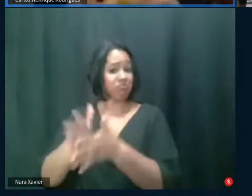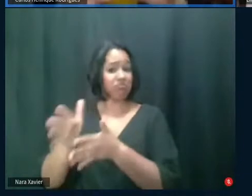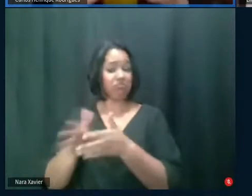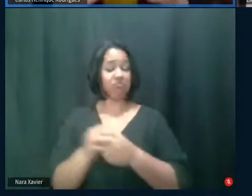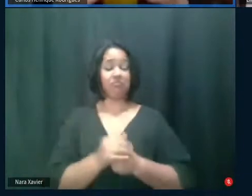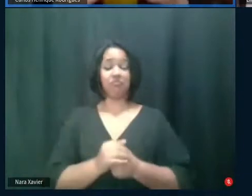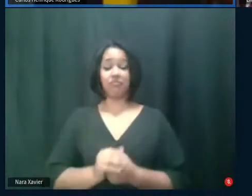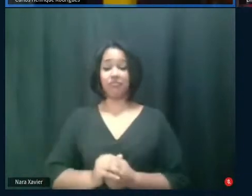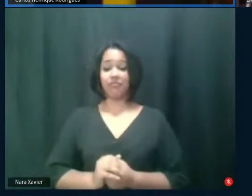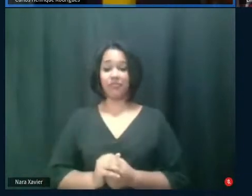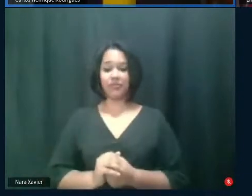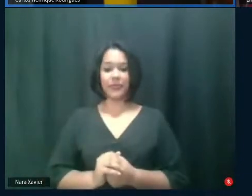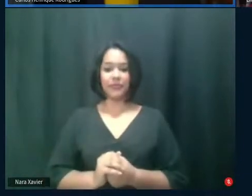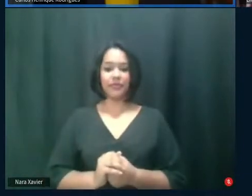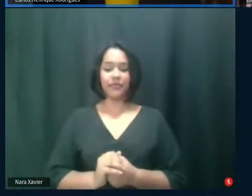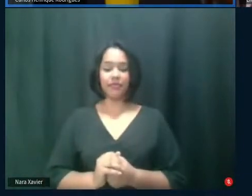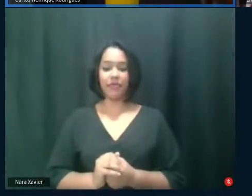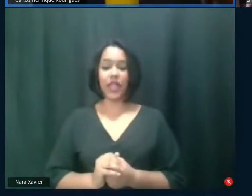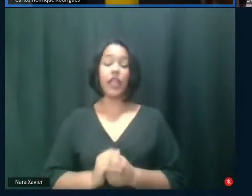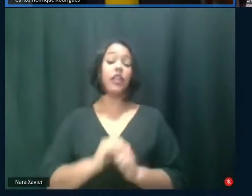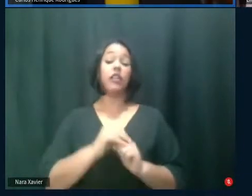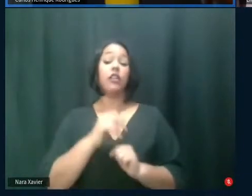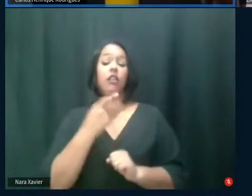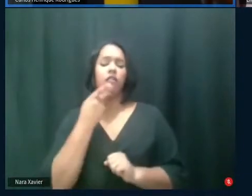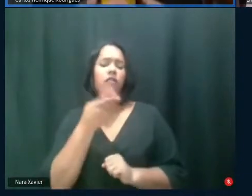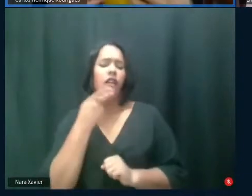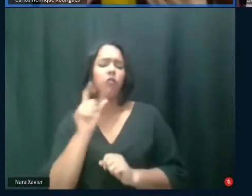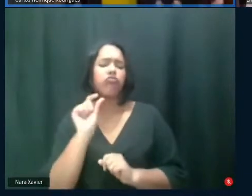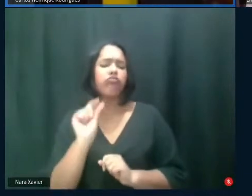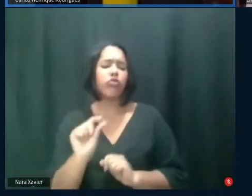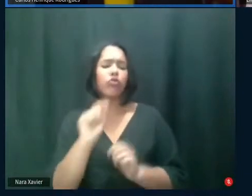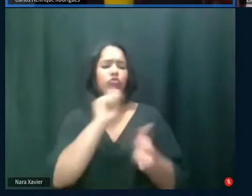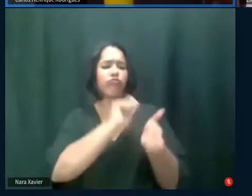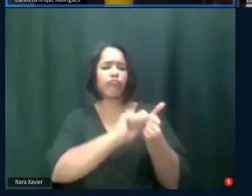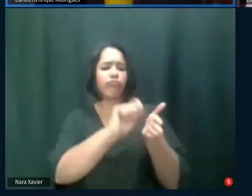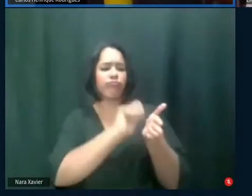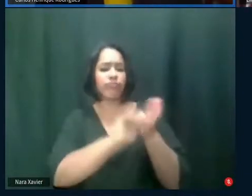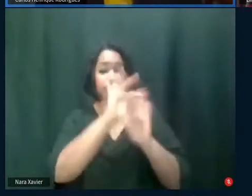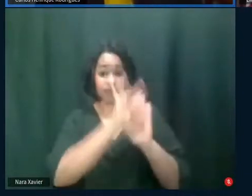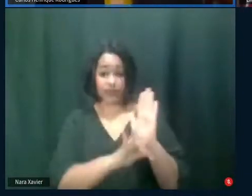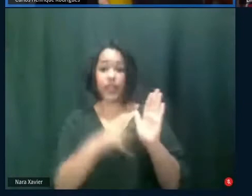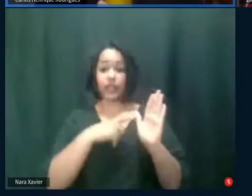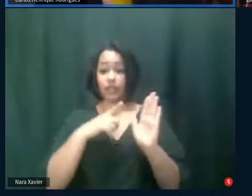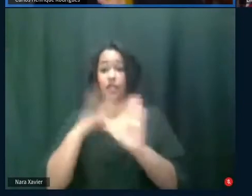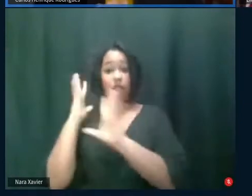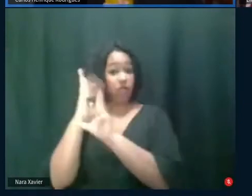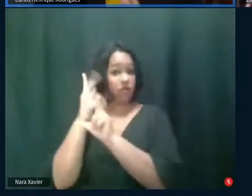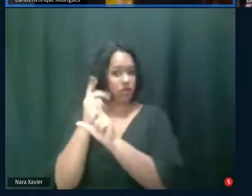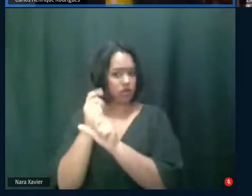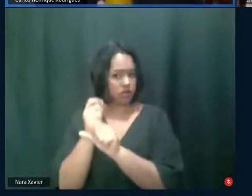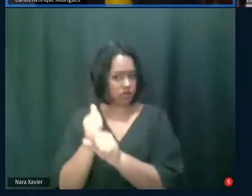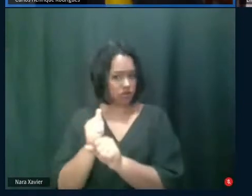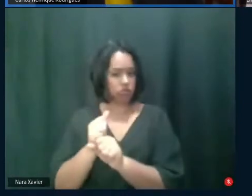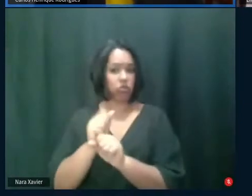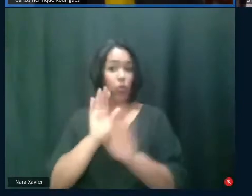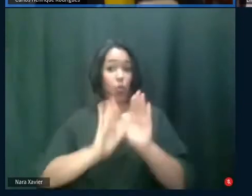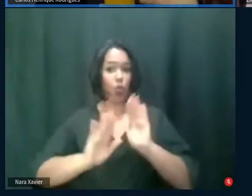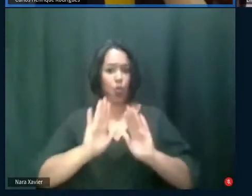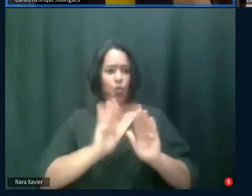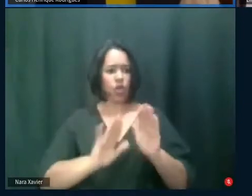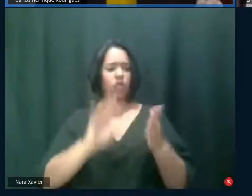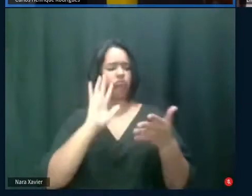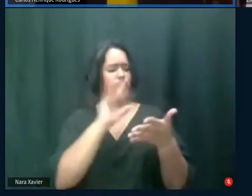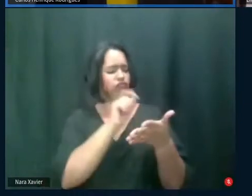sinais. Sobre a escrita do texto, aí tem aquela revisão normal, cuidadosa, que você vai precisar